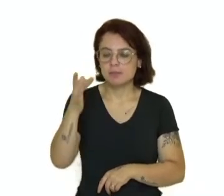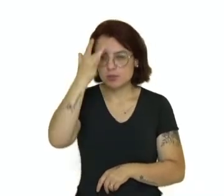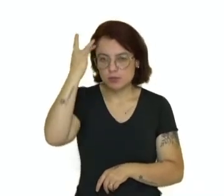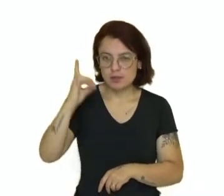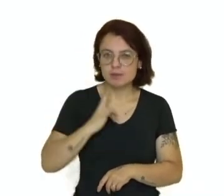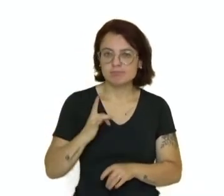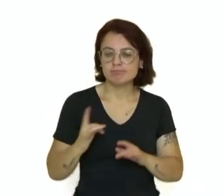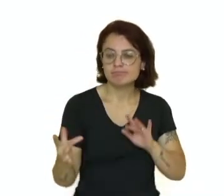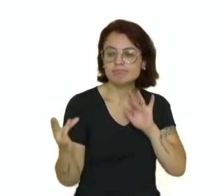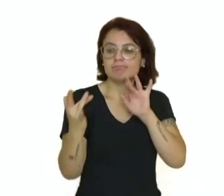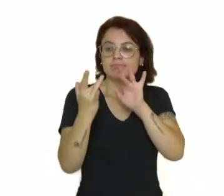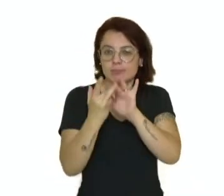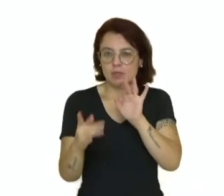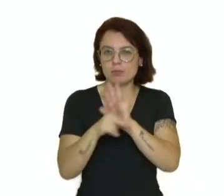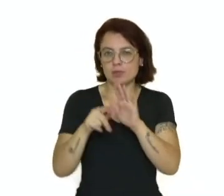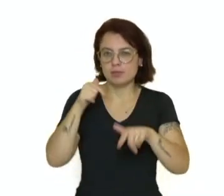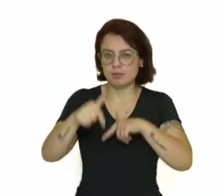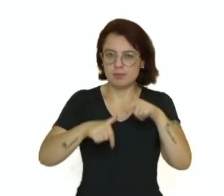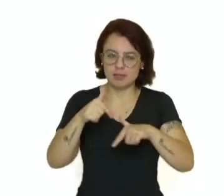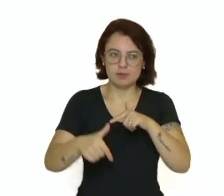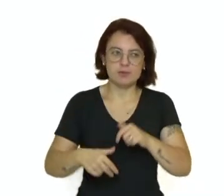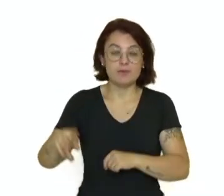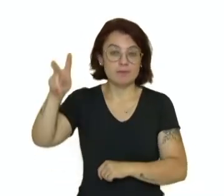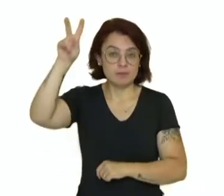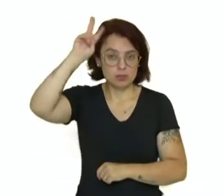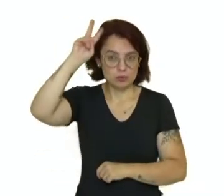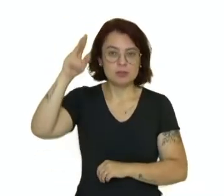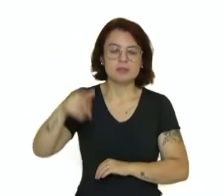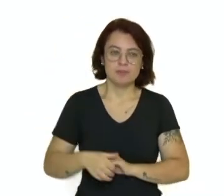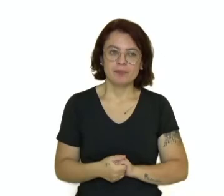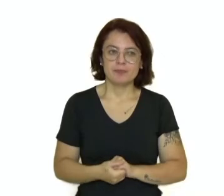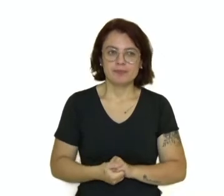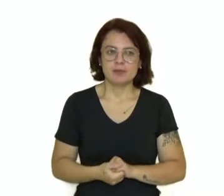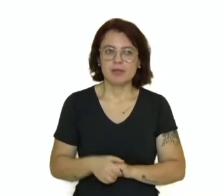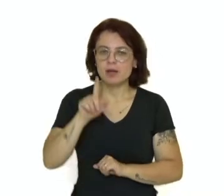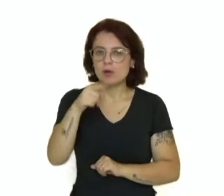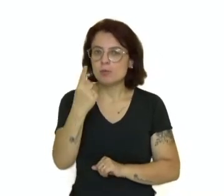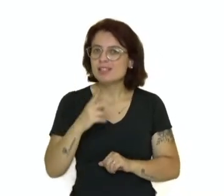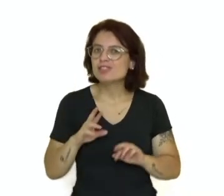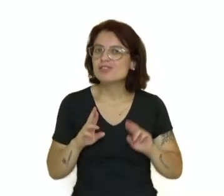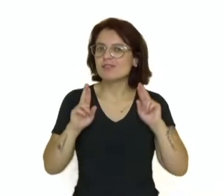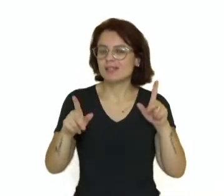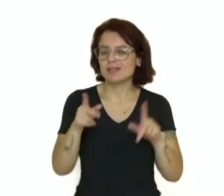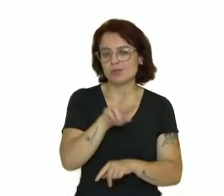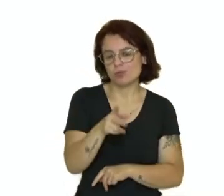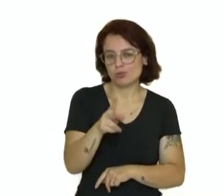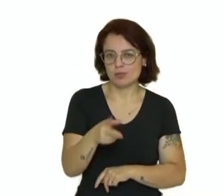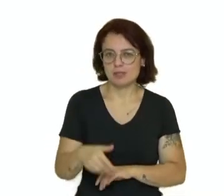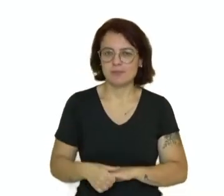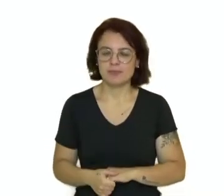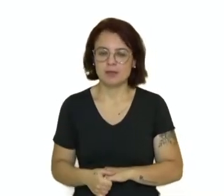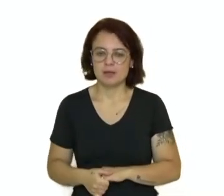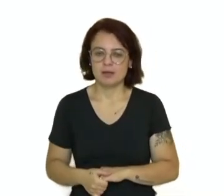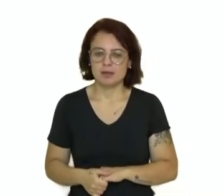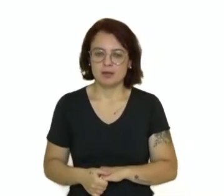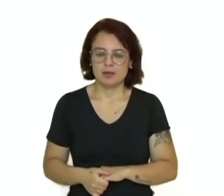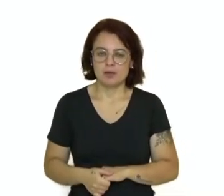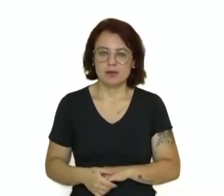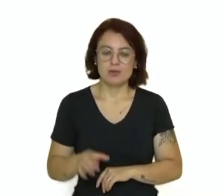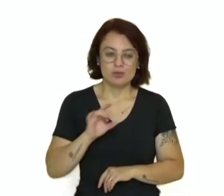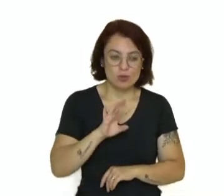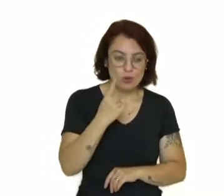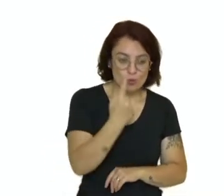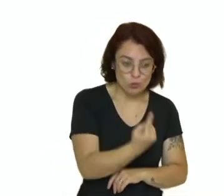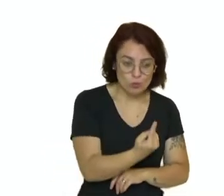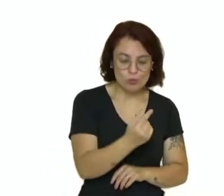mais qualidades, mais virtudes. Essa é uma diferença entre os dois, né? A ideia de que não é só um ou